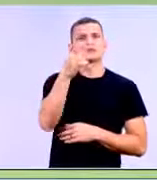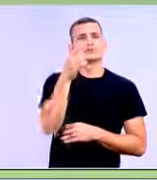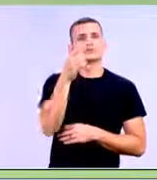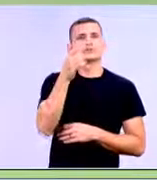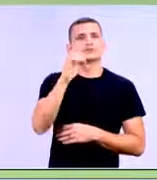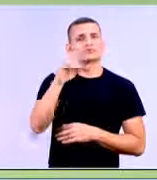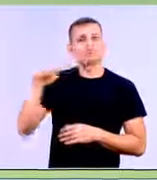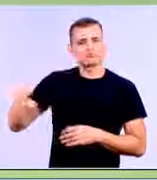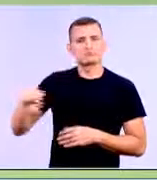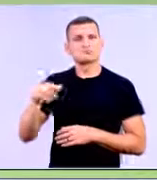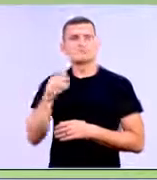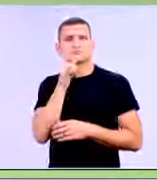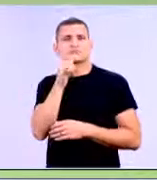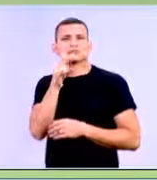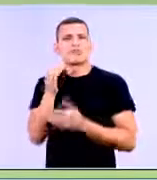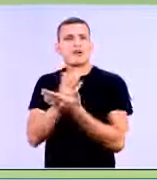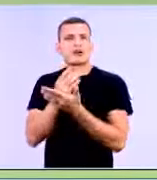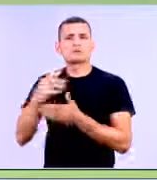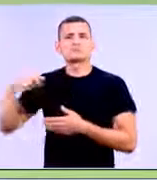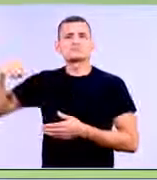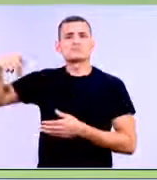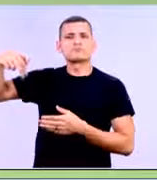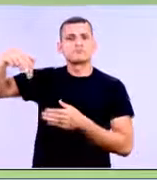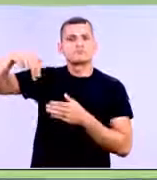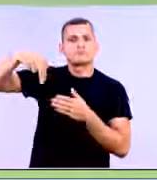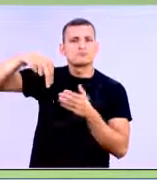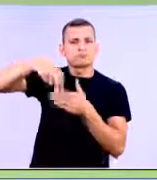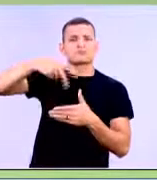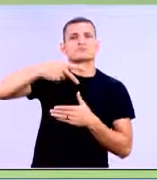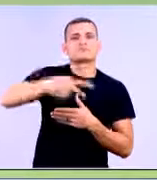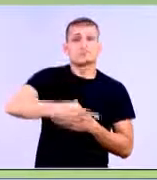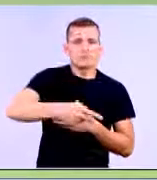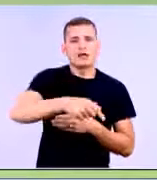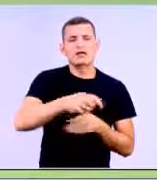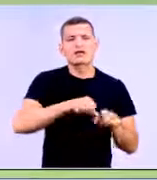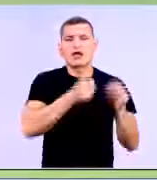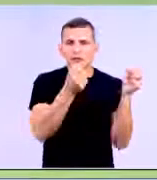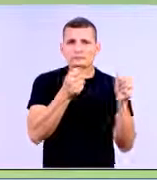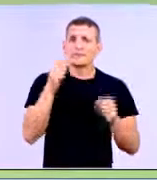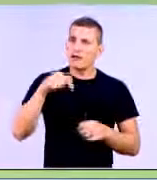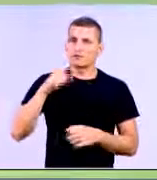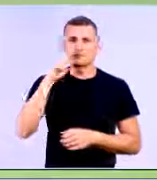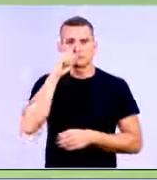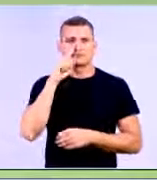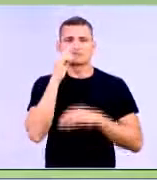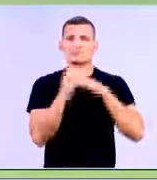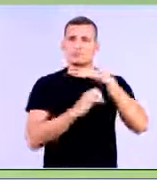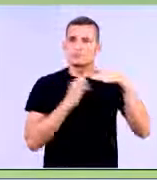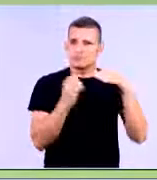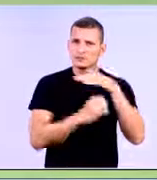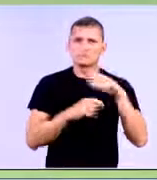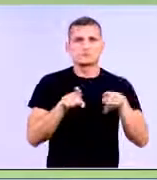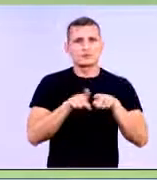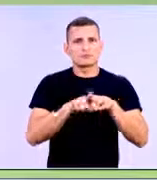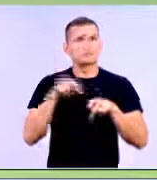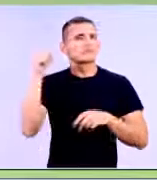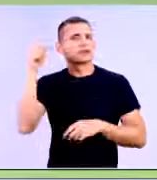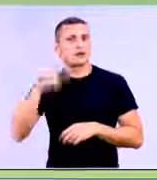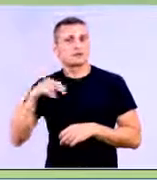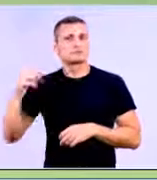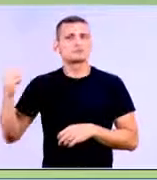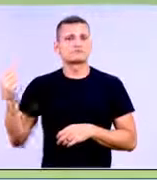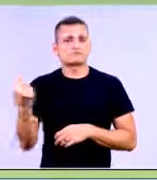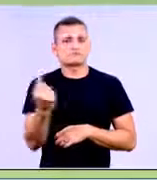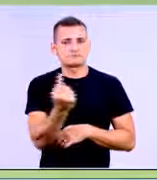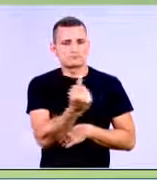alguém passa, tropeça, quebra, já é um risco. Então, é um risco para a empresa, é um risco para quem está transitando